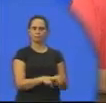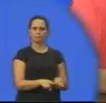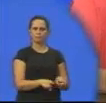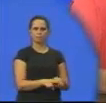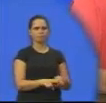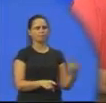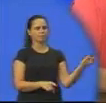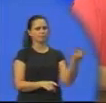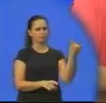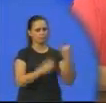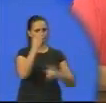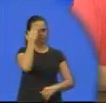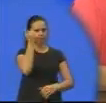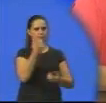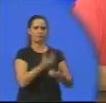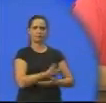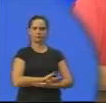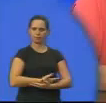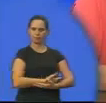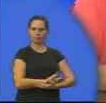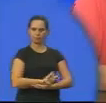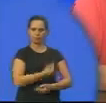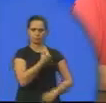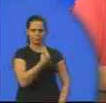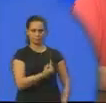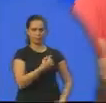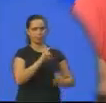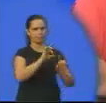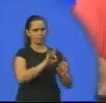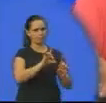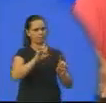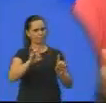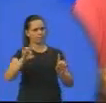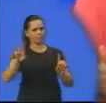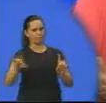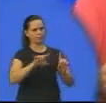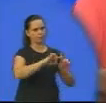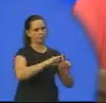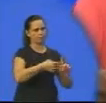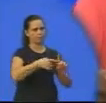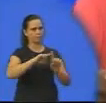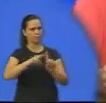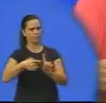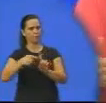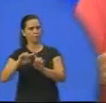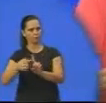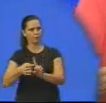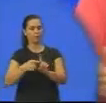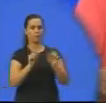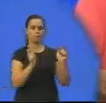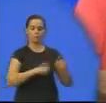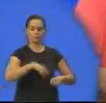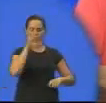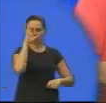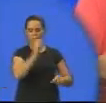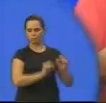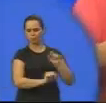Normalmente é um bebê, não é, em cada gestação, mas pode acontecer de uma